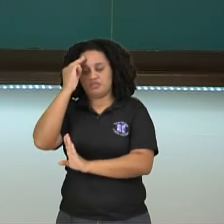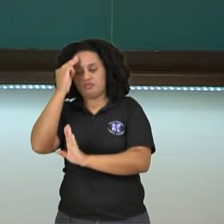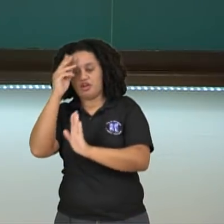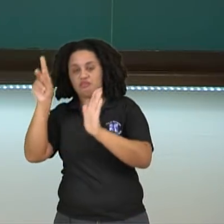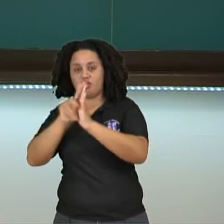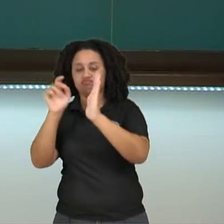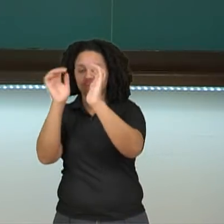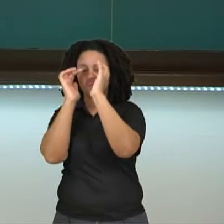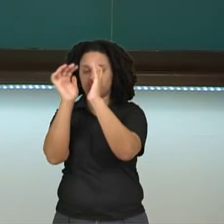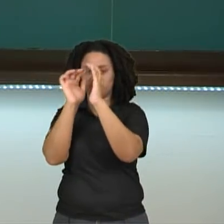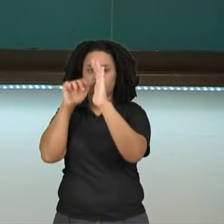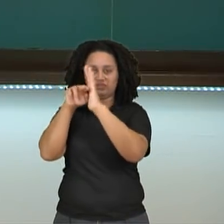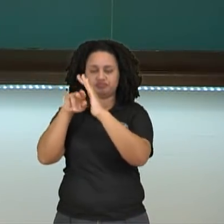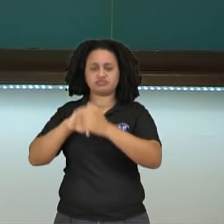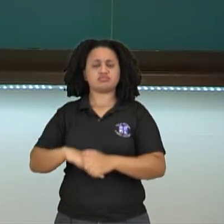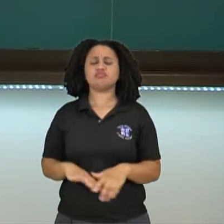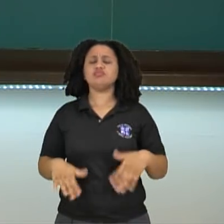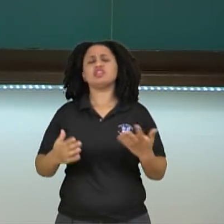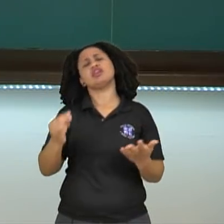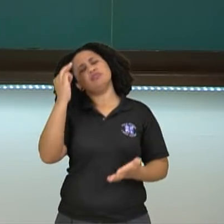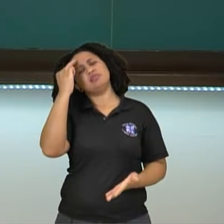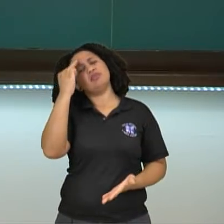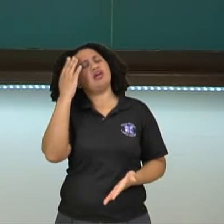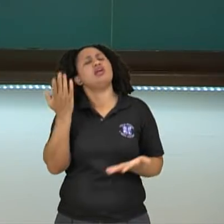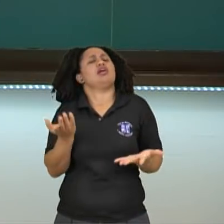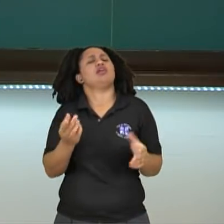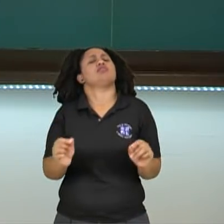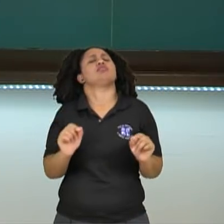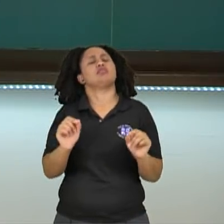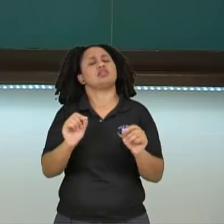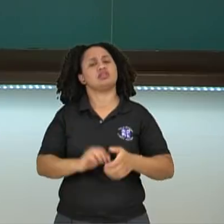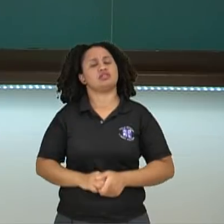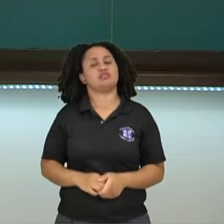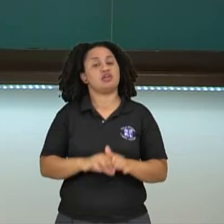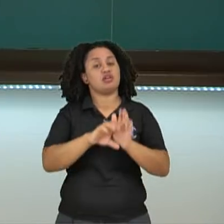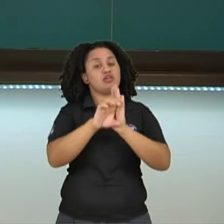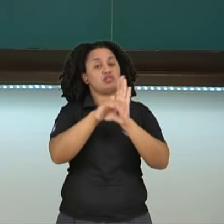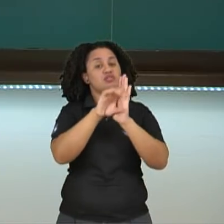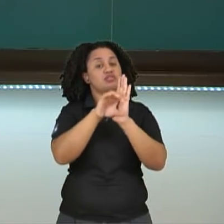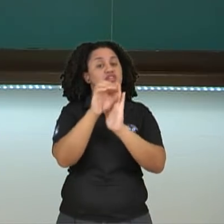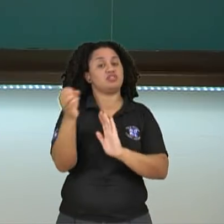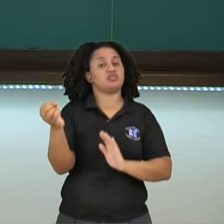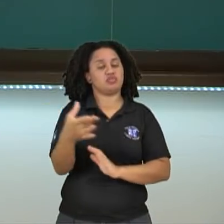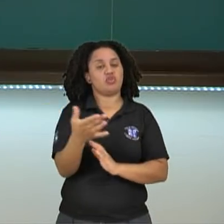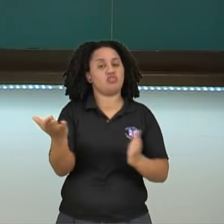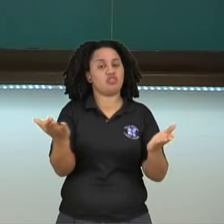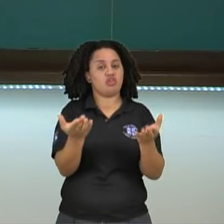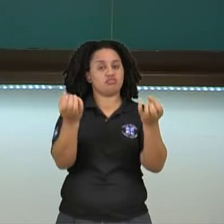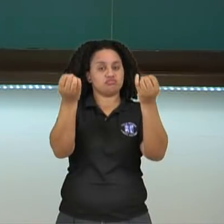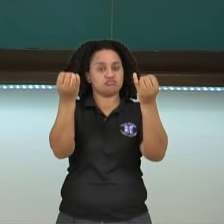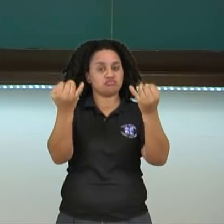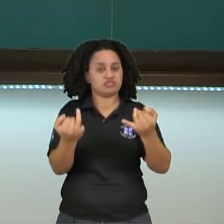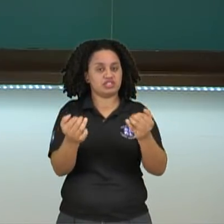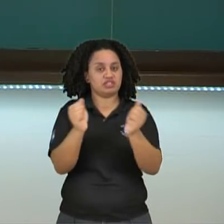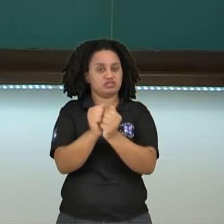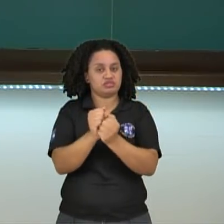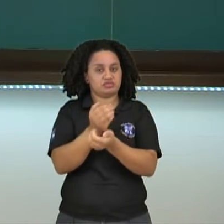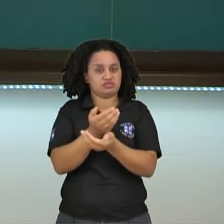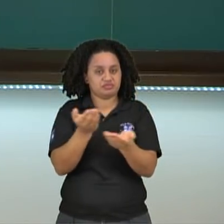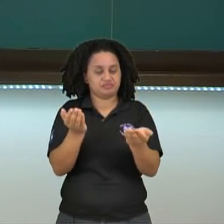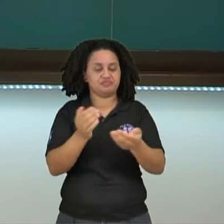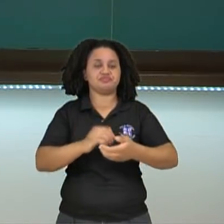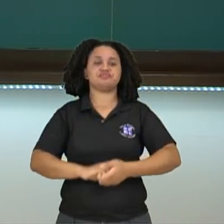cérebro, que memória é essa que nós estamos falando então? É um novo conceito que nós vamos trazer hoje para vocês aprenderem junto com o professor